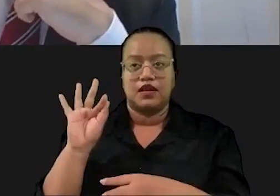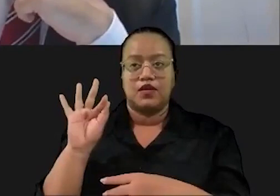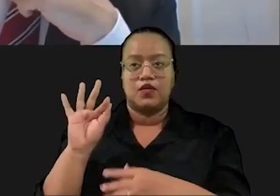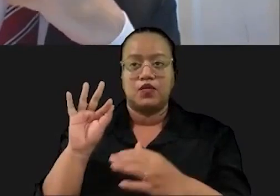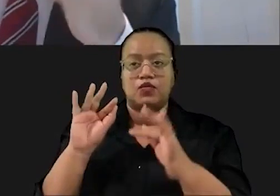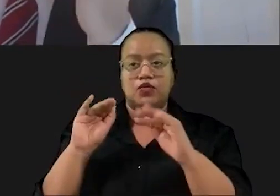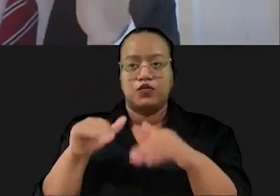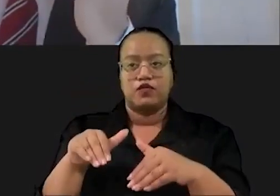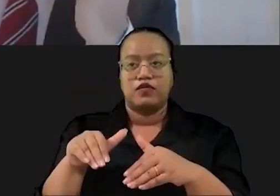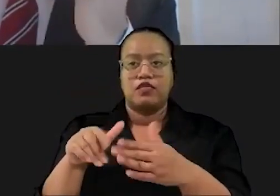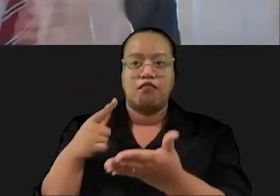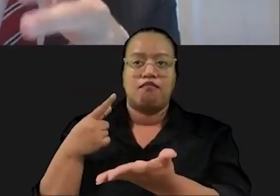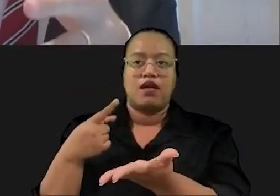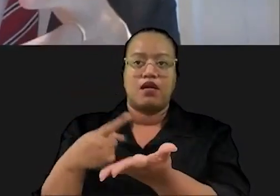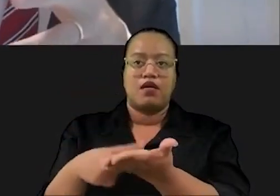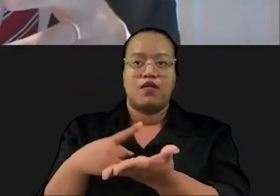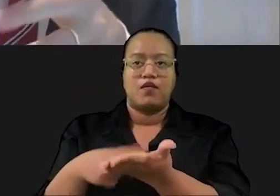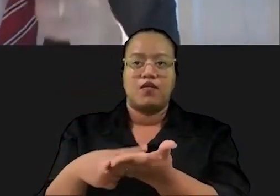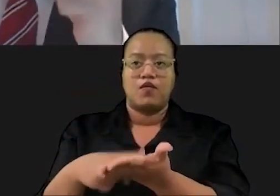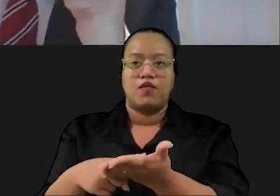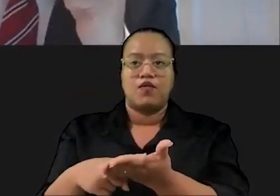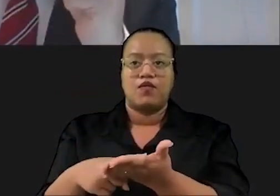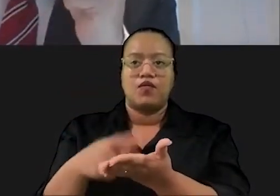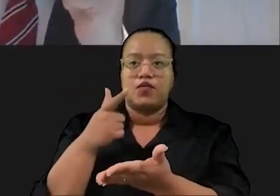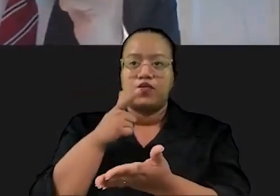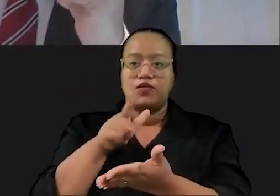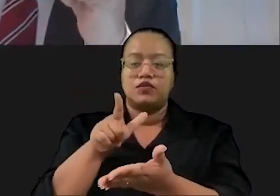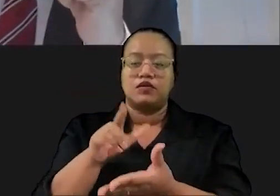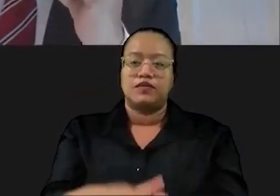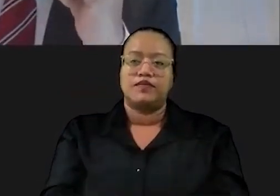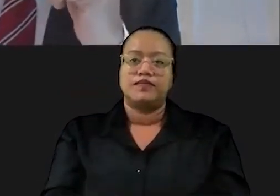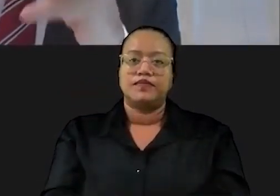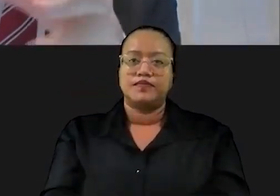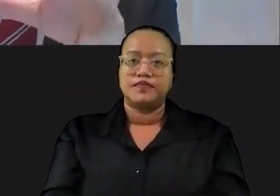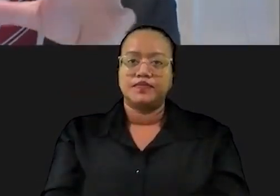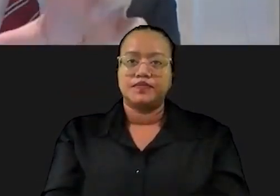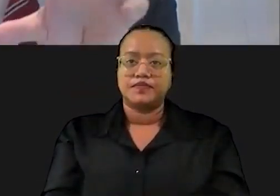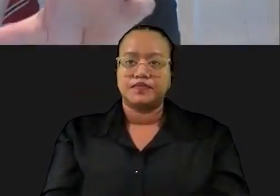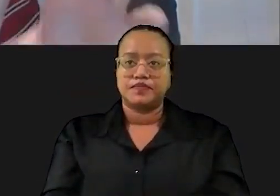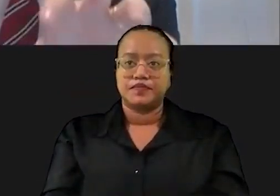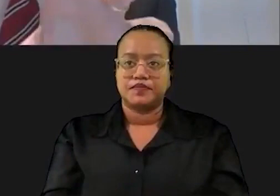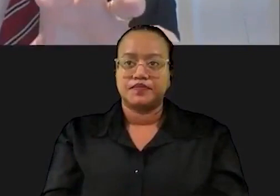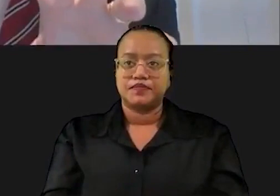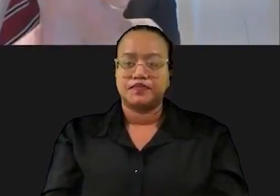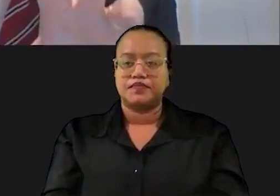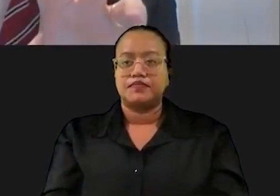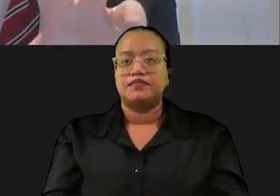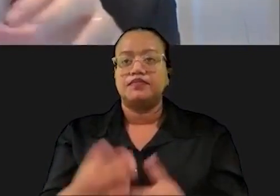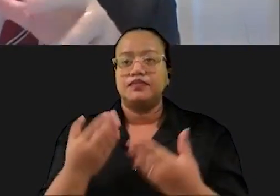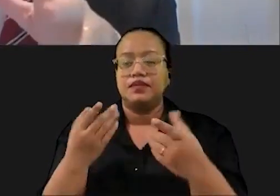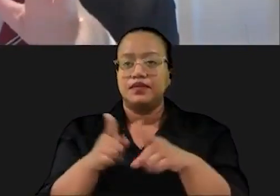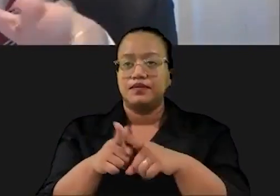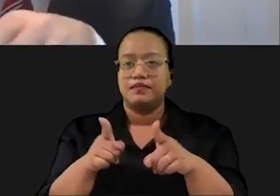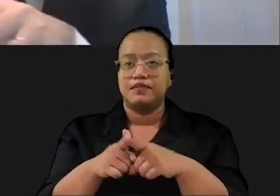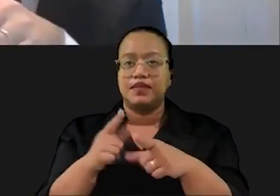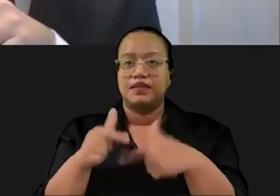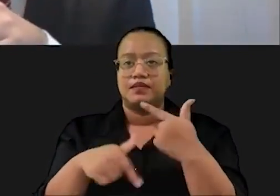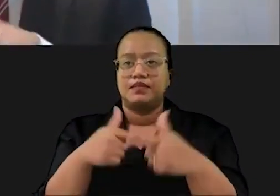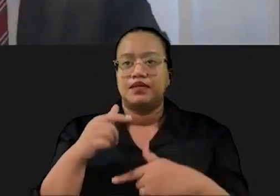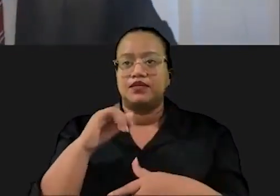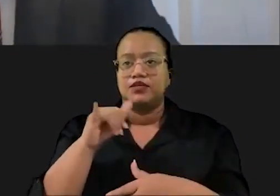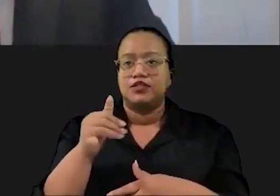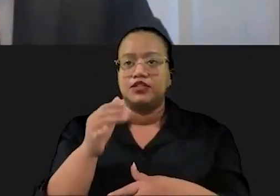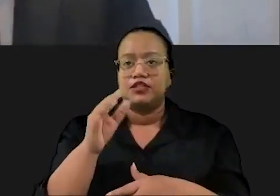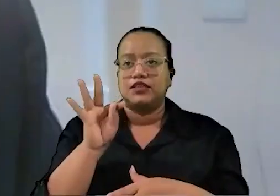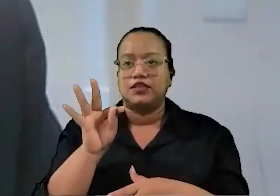conciliatória. Através do trabalho GTT3 também, houve ampliação desse fluxo para toda a terceira